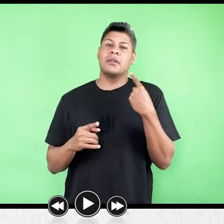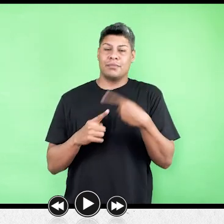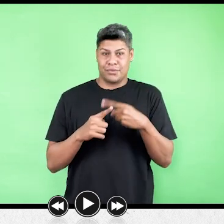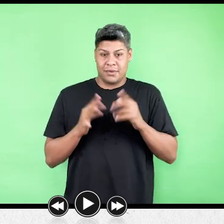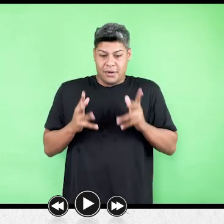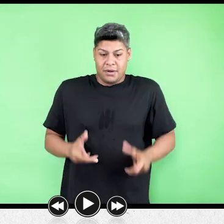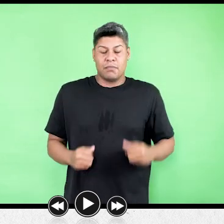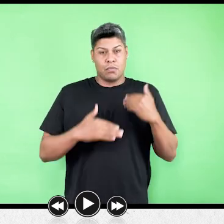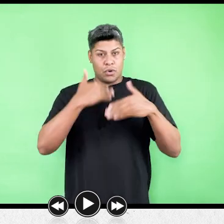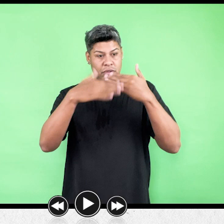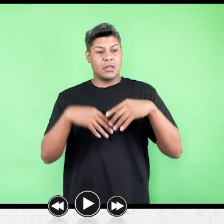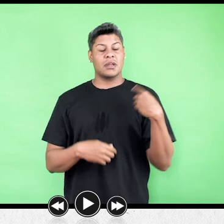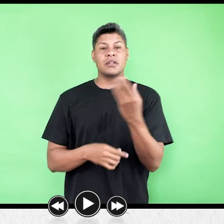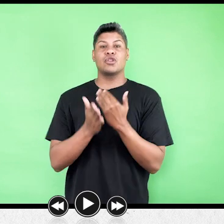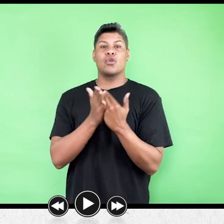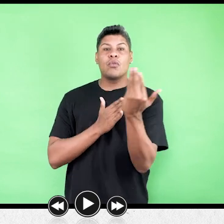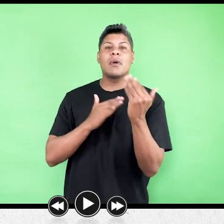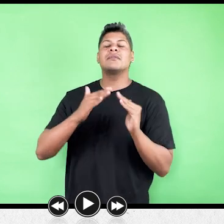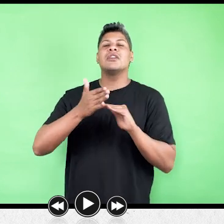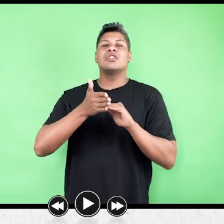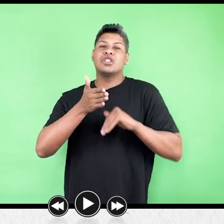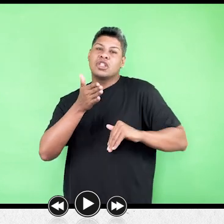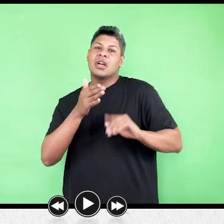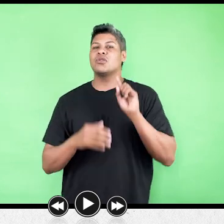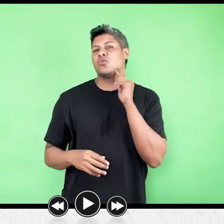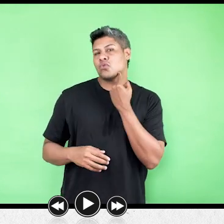é um processo onde a gente inicia a remoção de